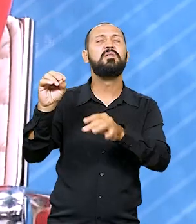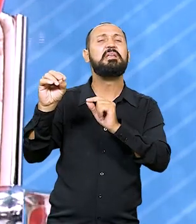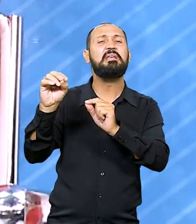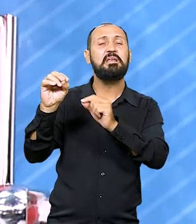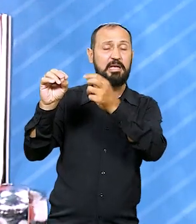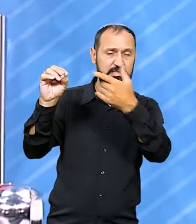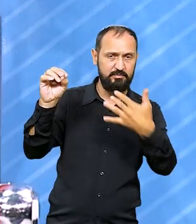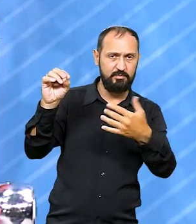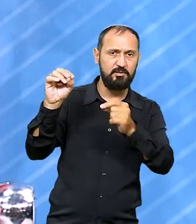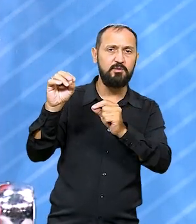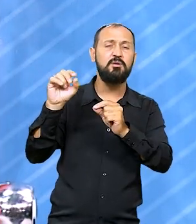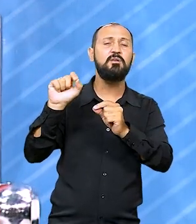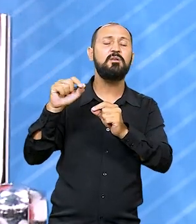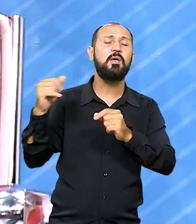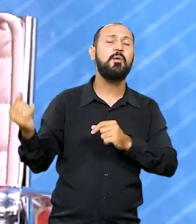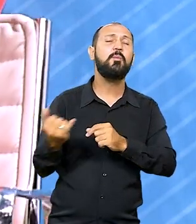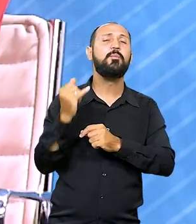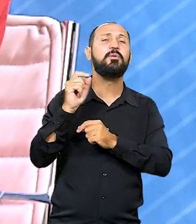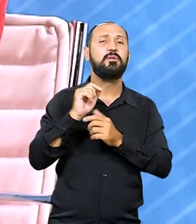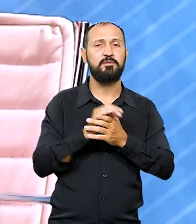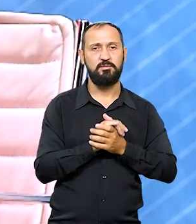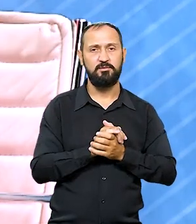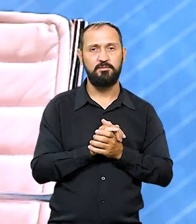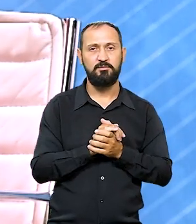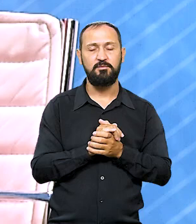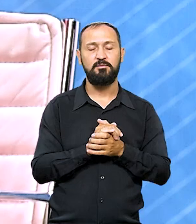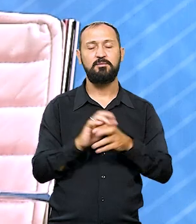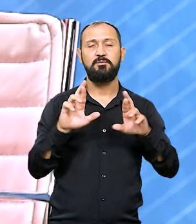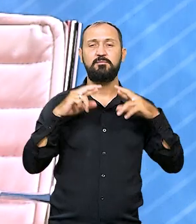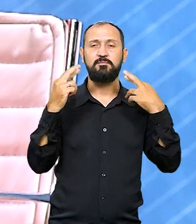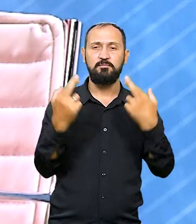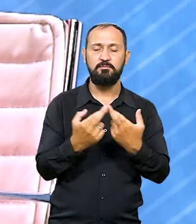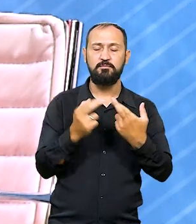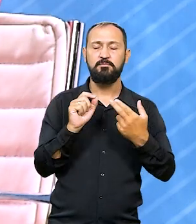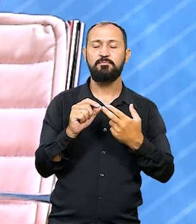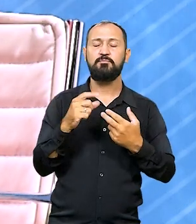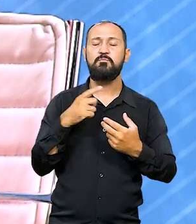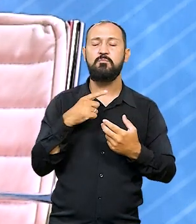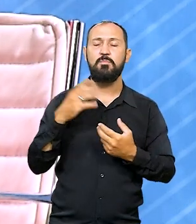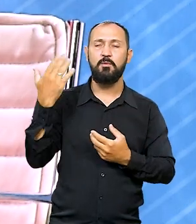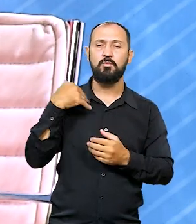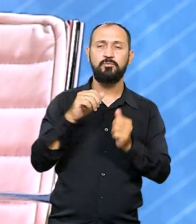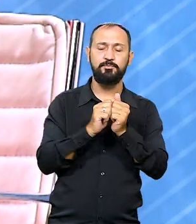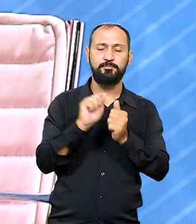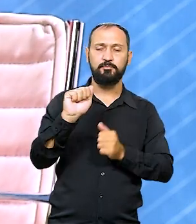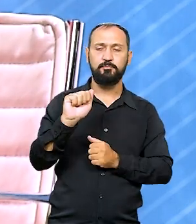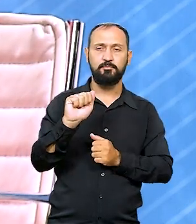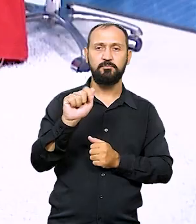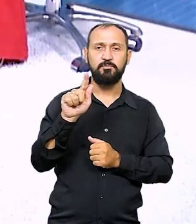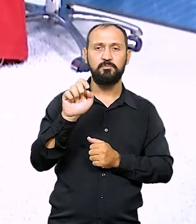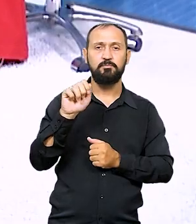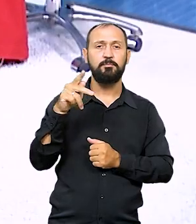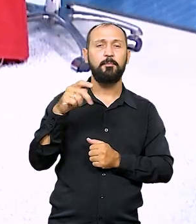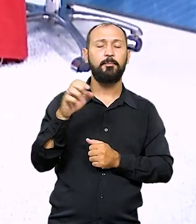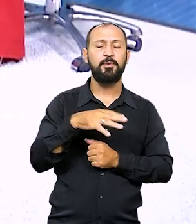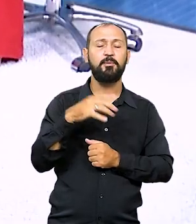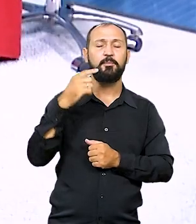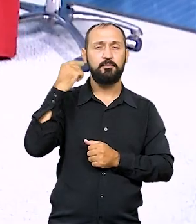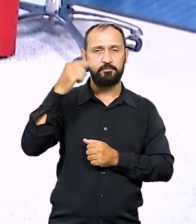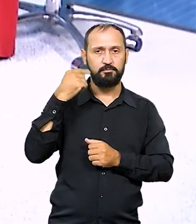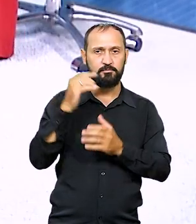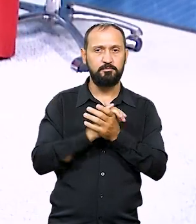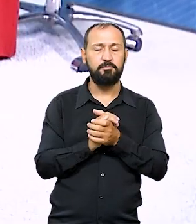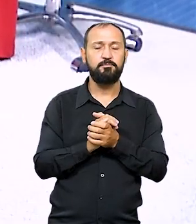que é o parlatório e qual que é a importância dessa reunião que vocês tiveram com a AGPEM para a